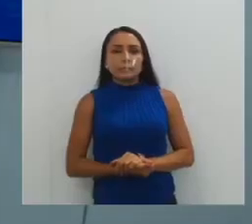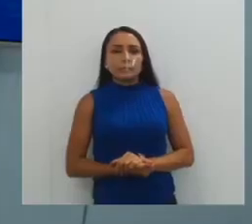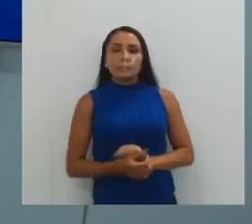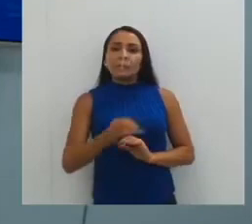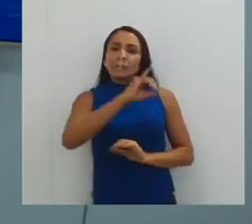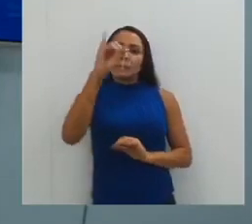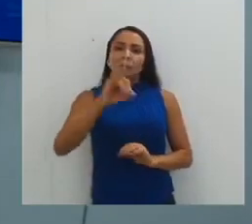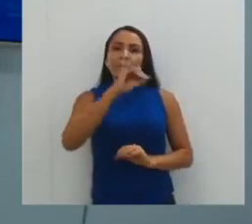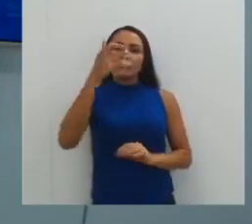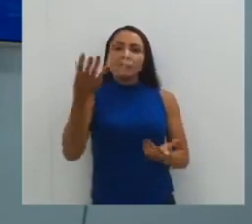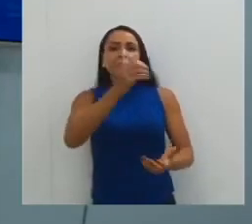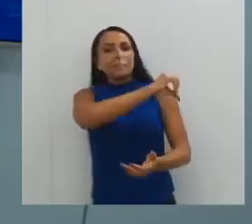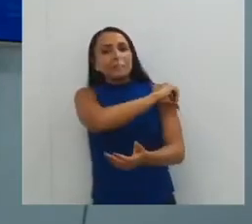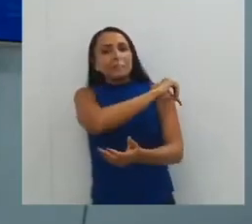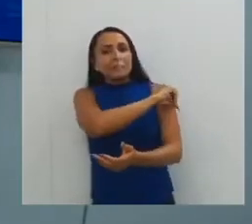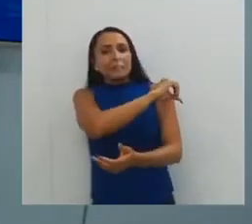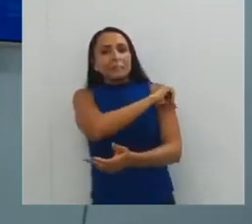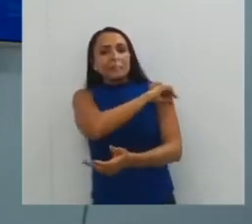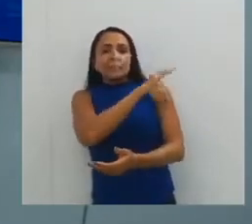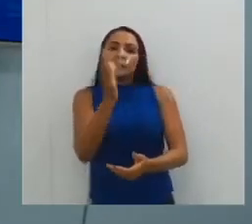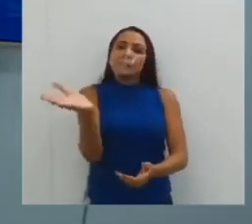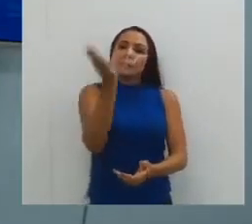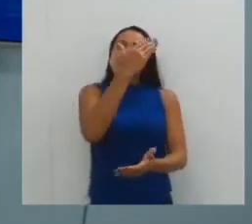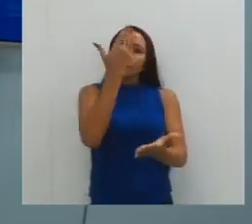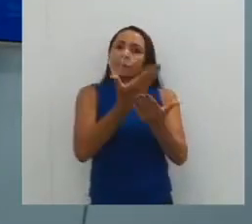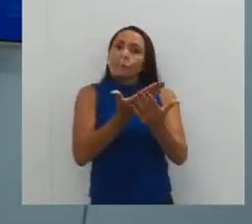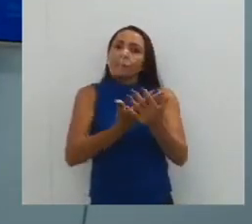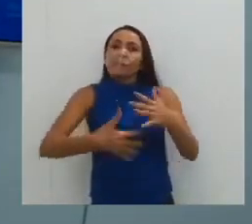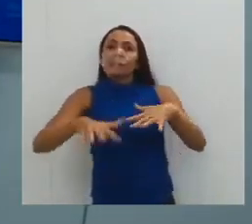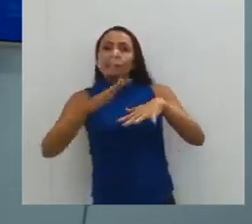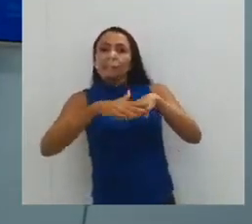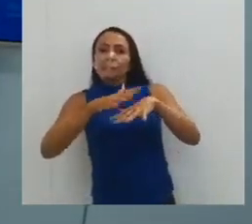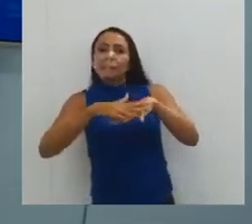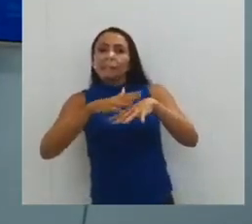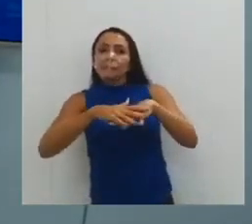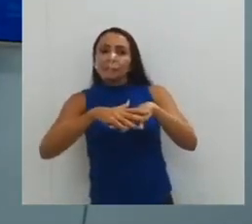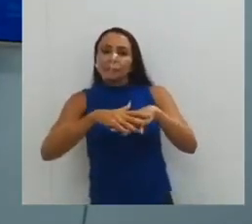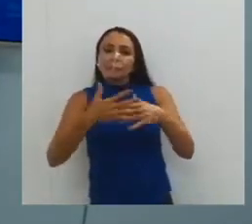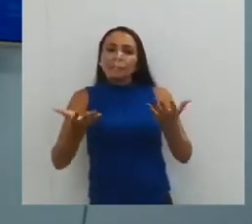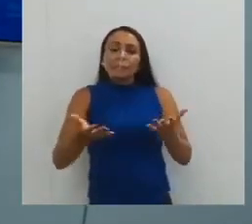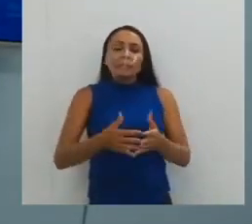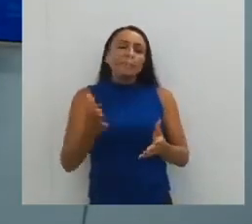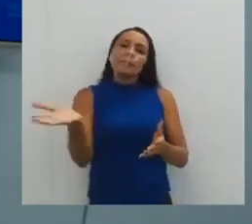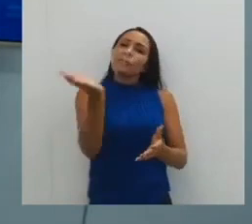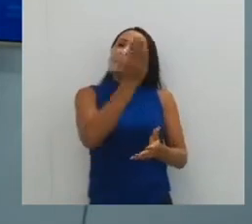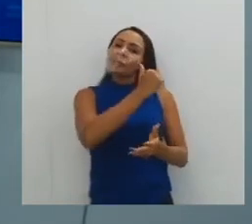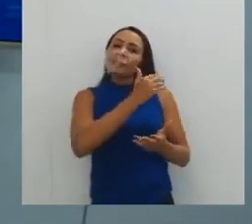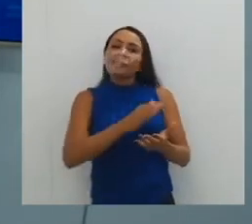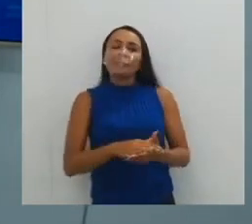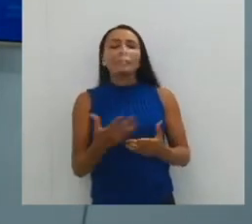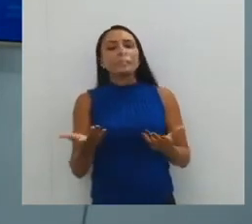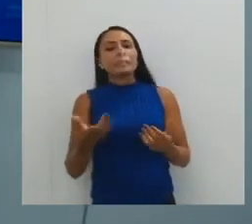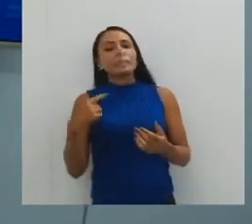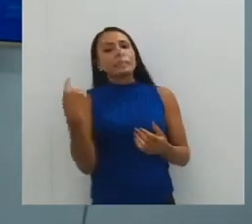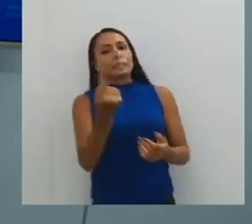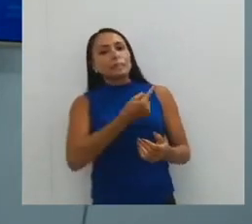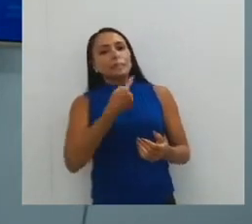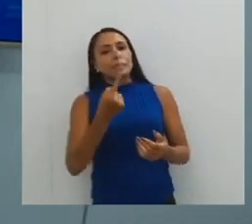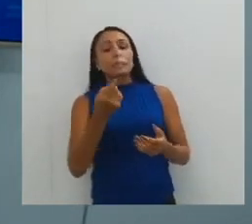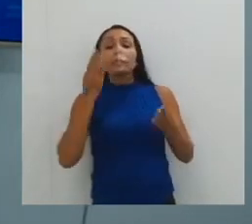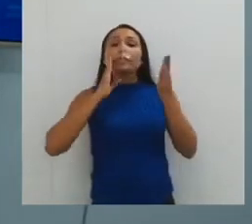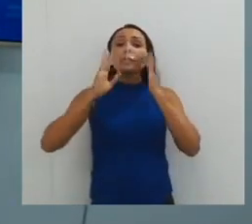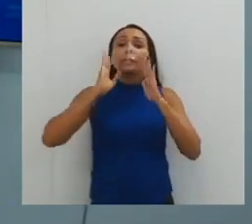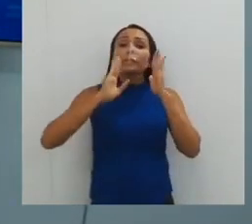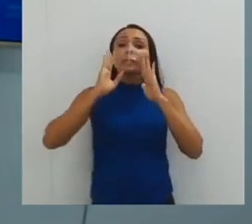Fala pessoal do nono ano, vamos mais para uma aula de matemática. Vamos lá no nosso Facebook